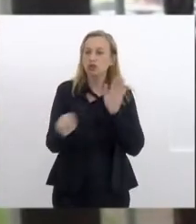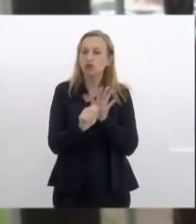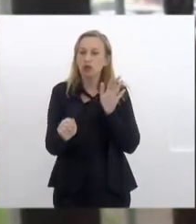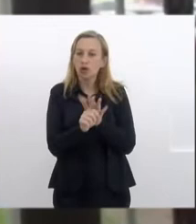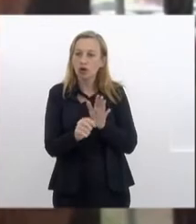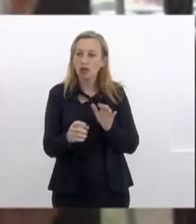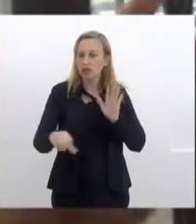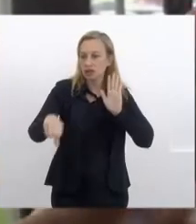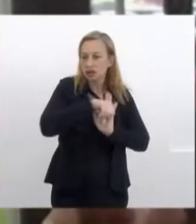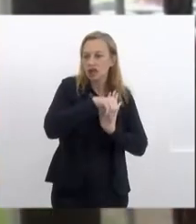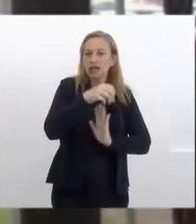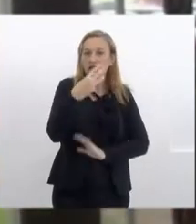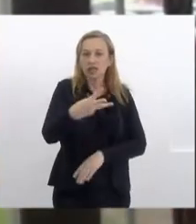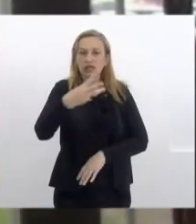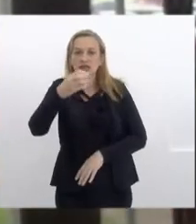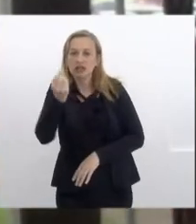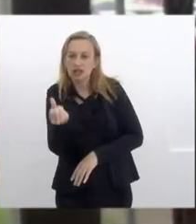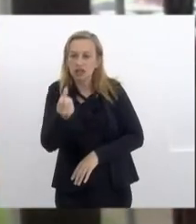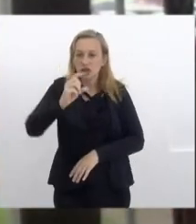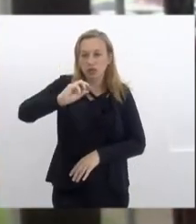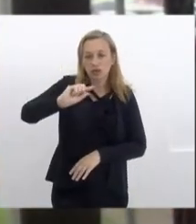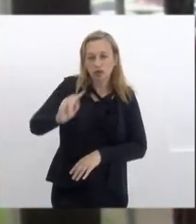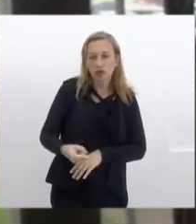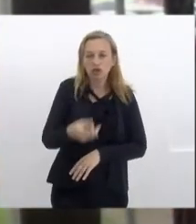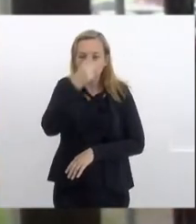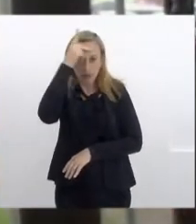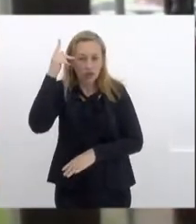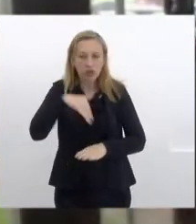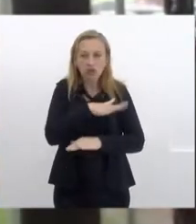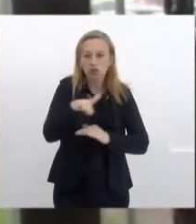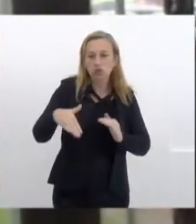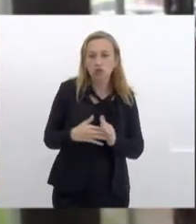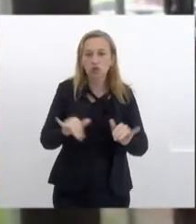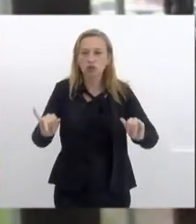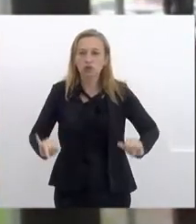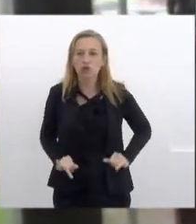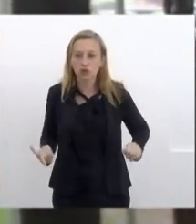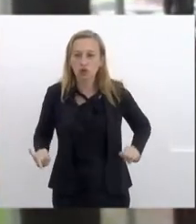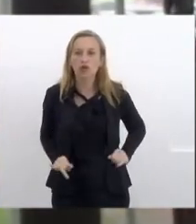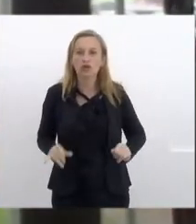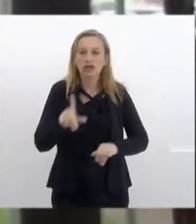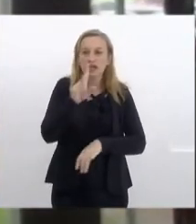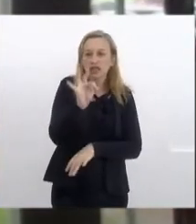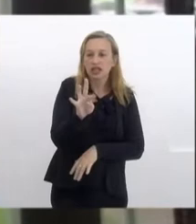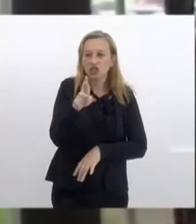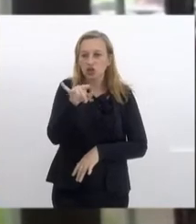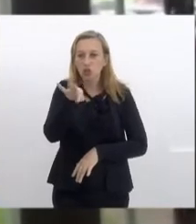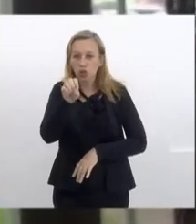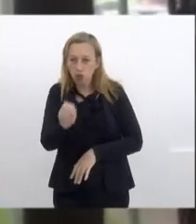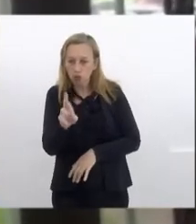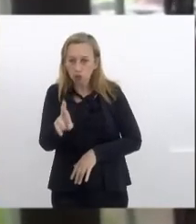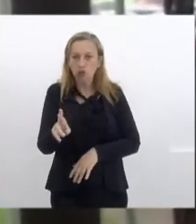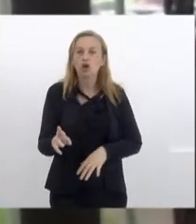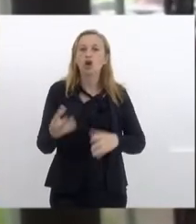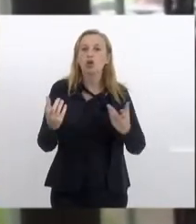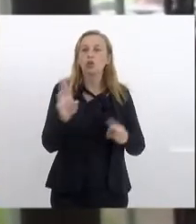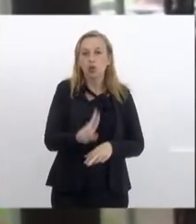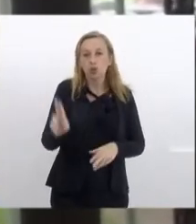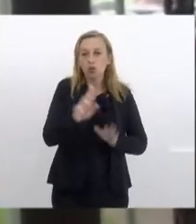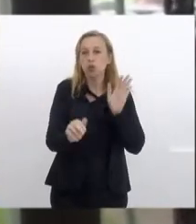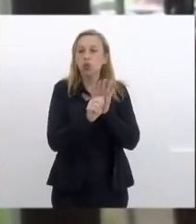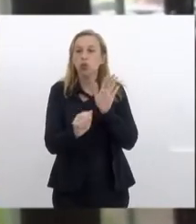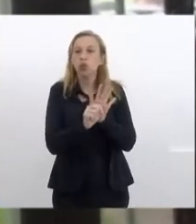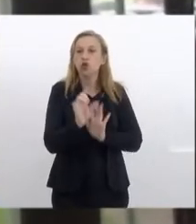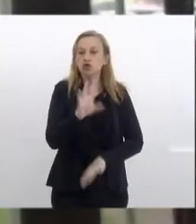aponta que 36 milhões, né, de pessoas em todo o mundo sofrem de transtornos, né, por uso de drogas, enquanto apenas